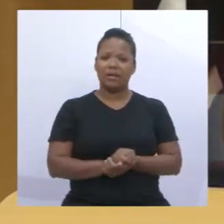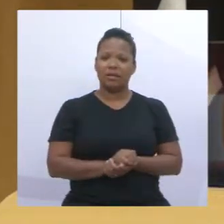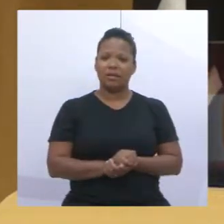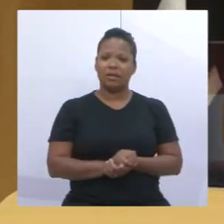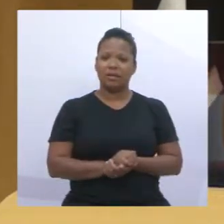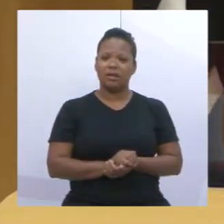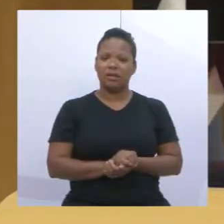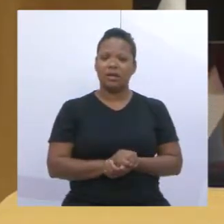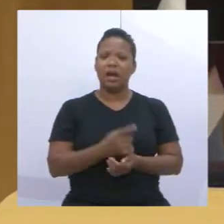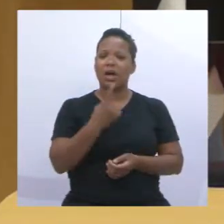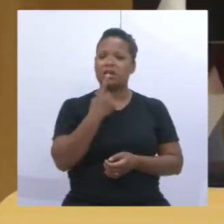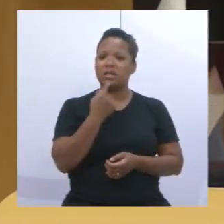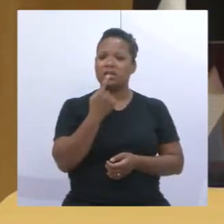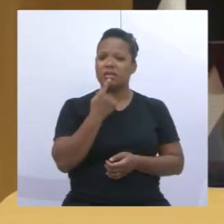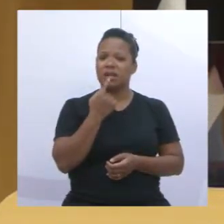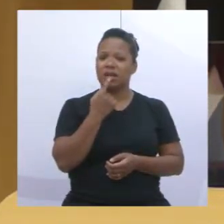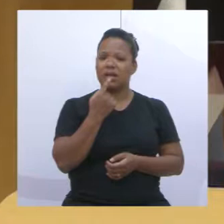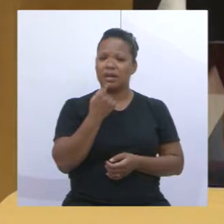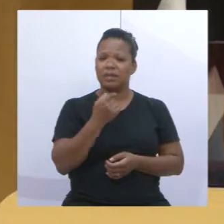tendo sangramento,